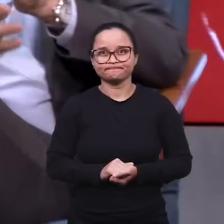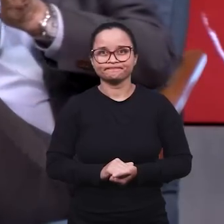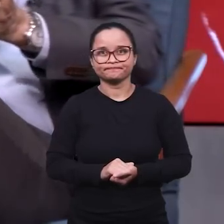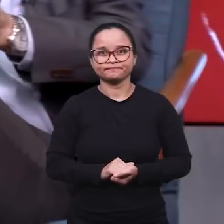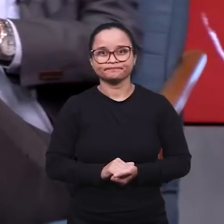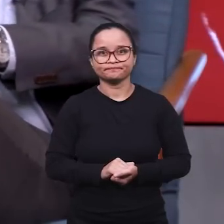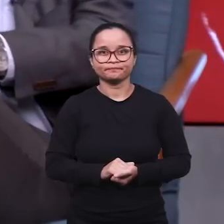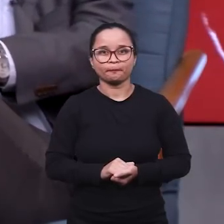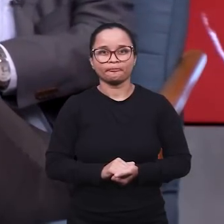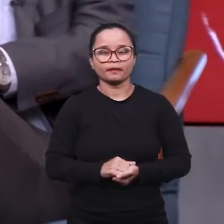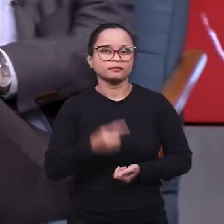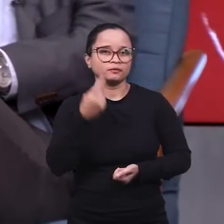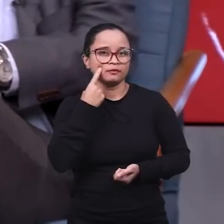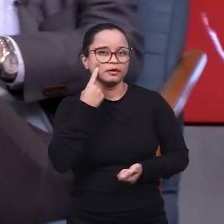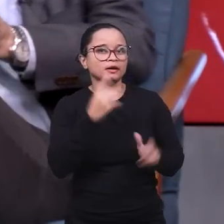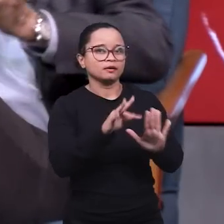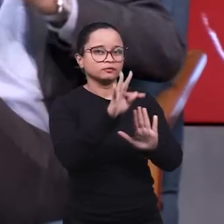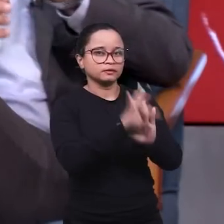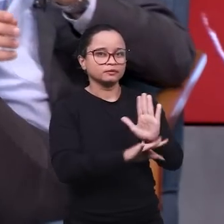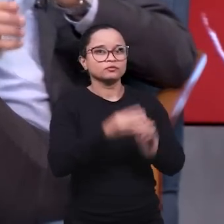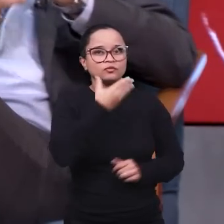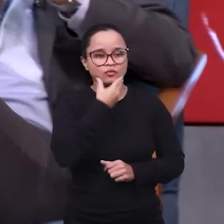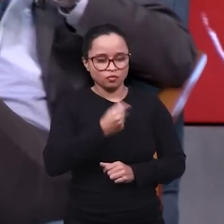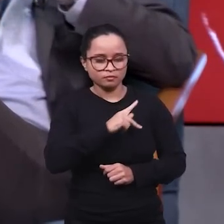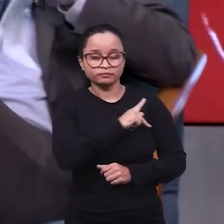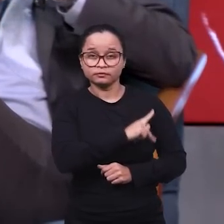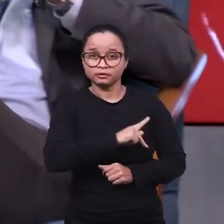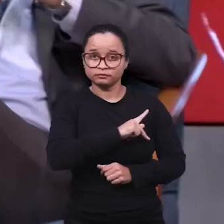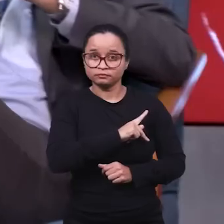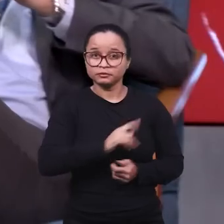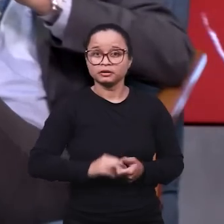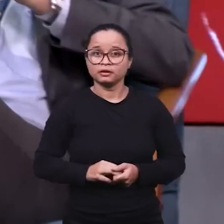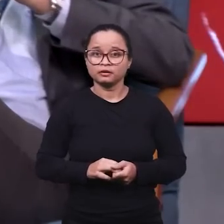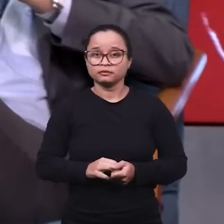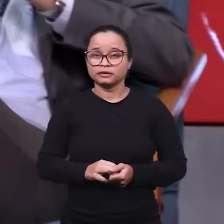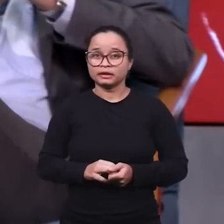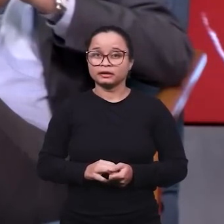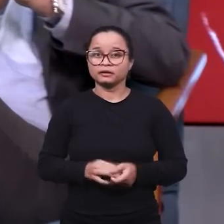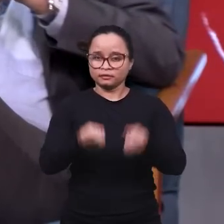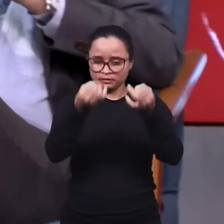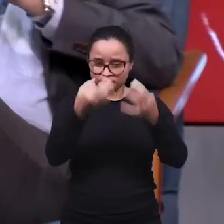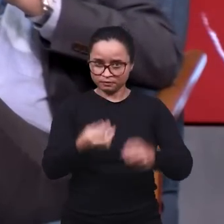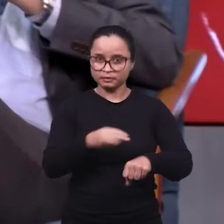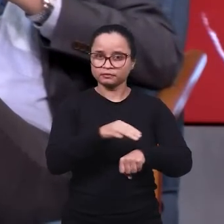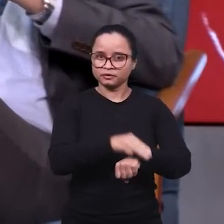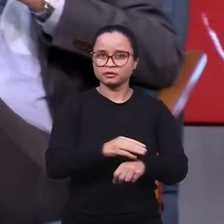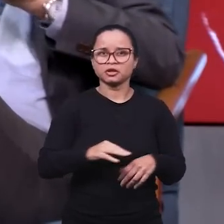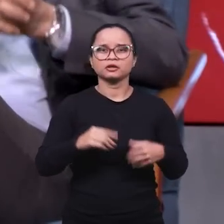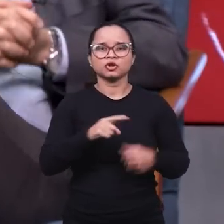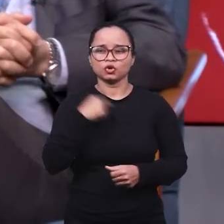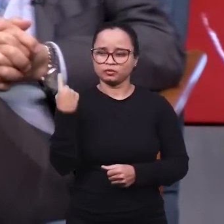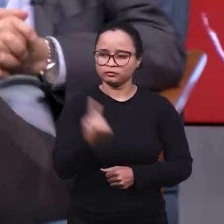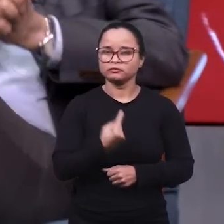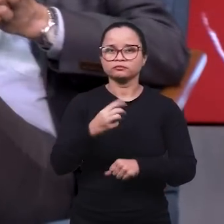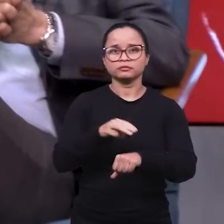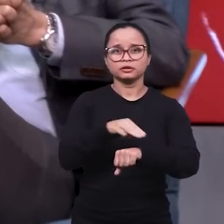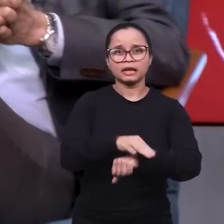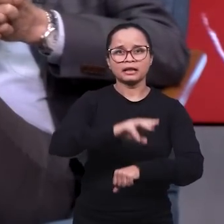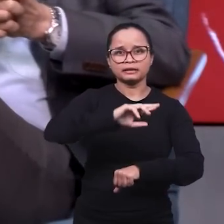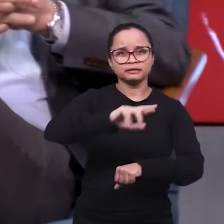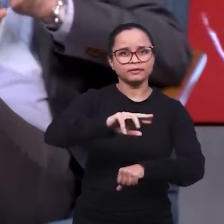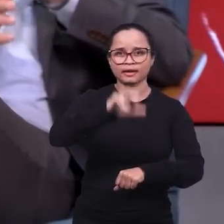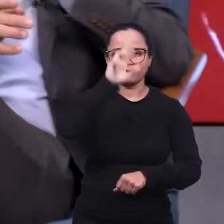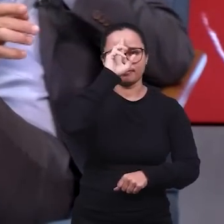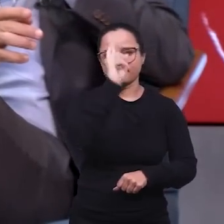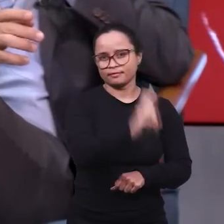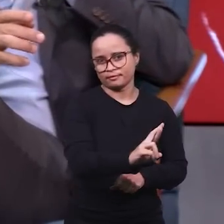Vamos voltar ao texto de Paulo. Então, Paulo, quando fala de ministério, e nos fez ministros não da